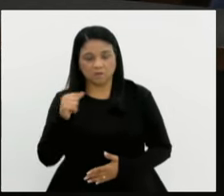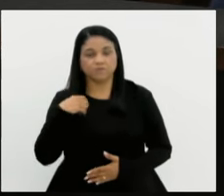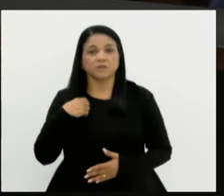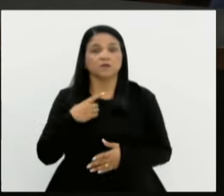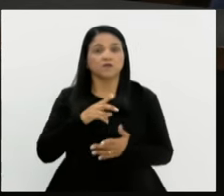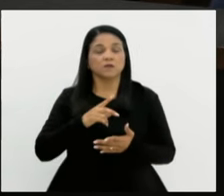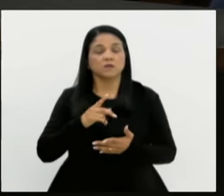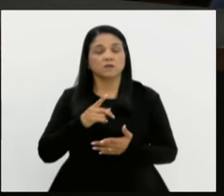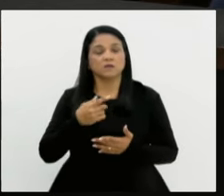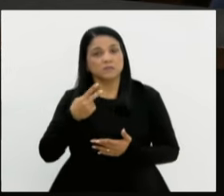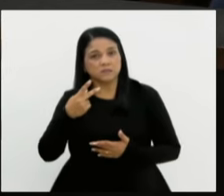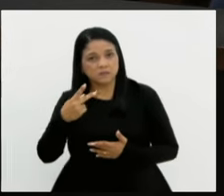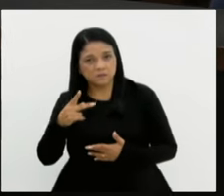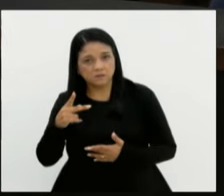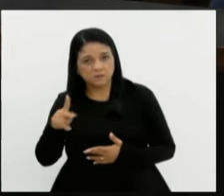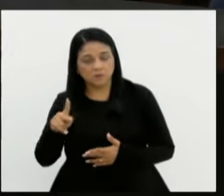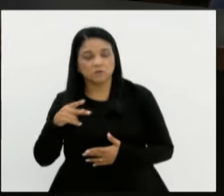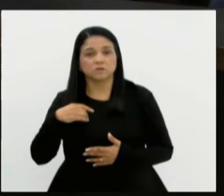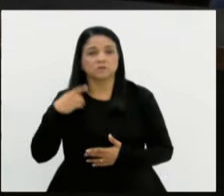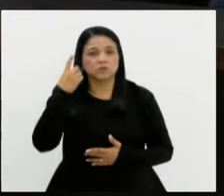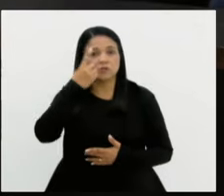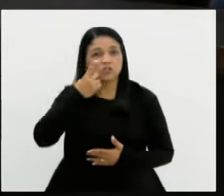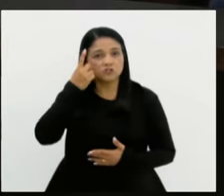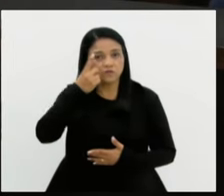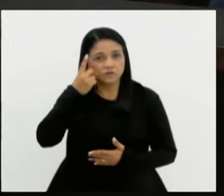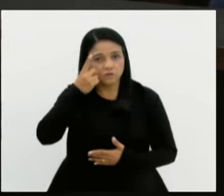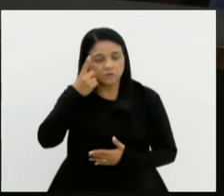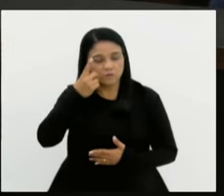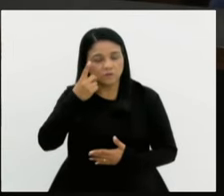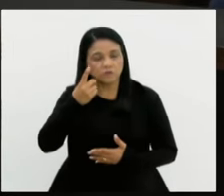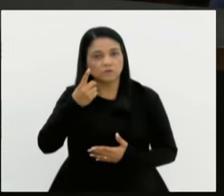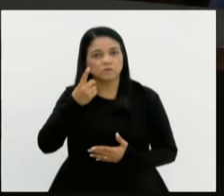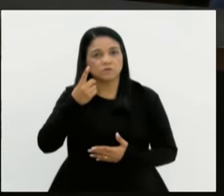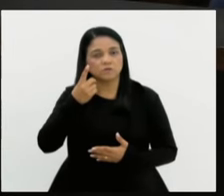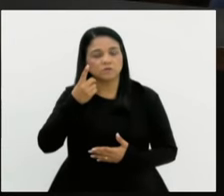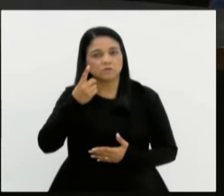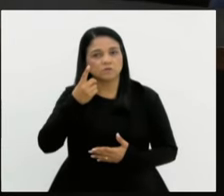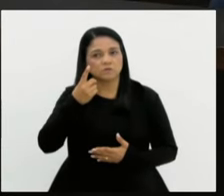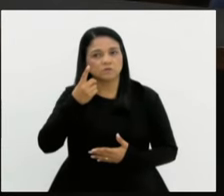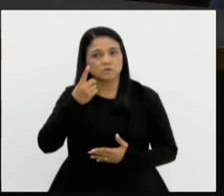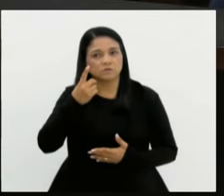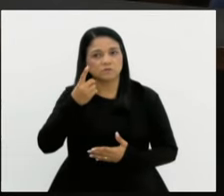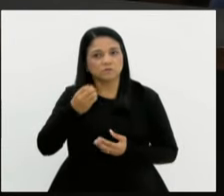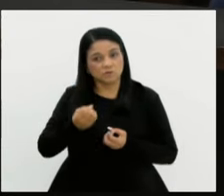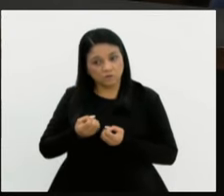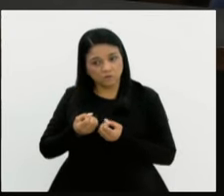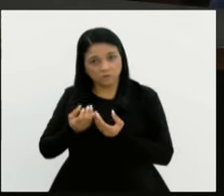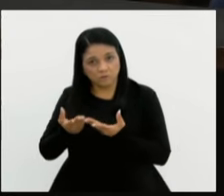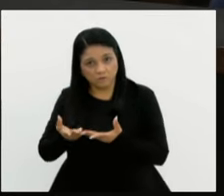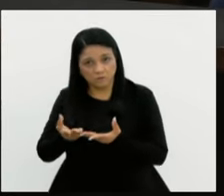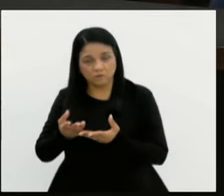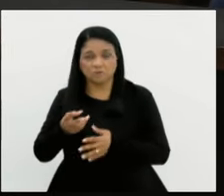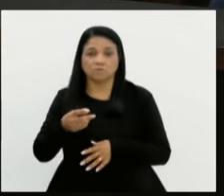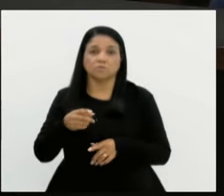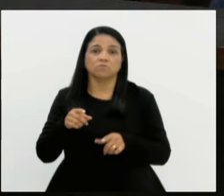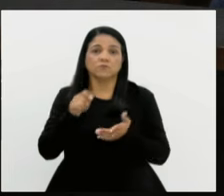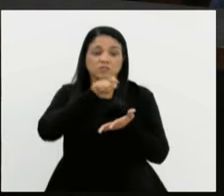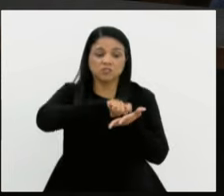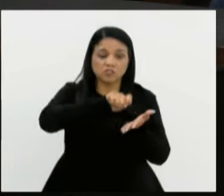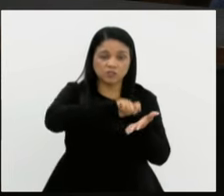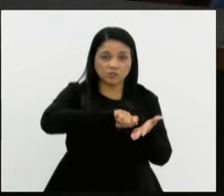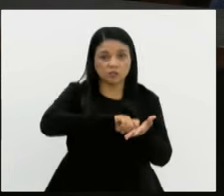advogados o oferecimento de alegações orais ou